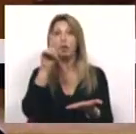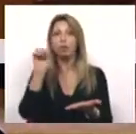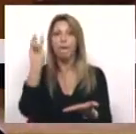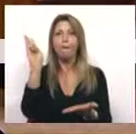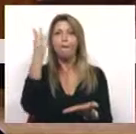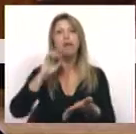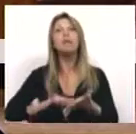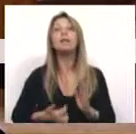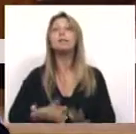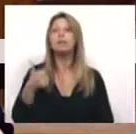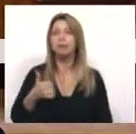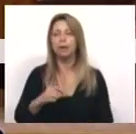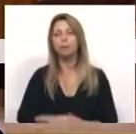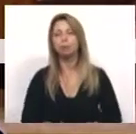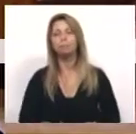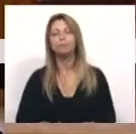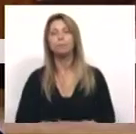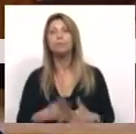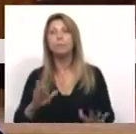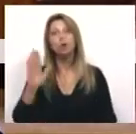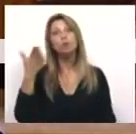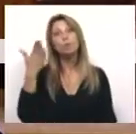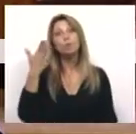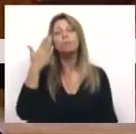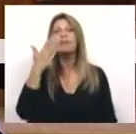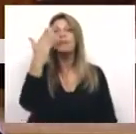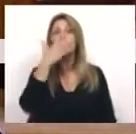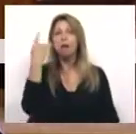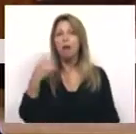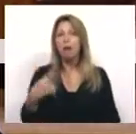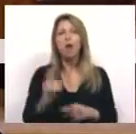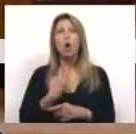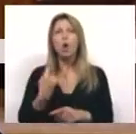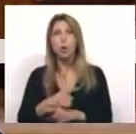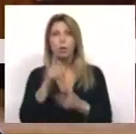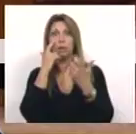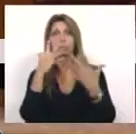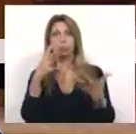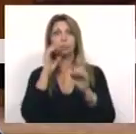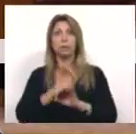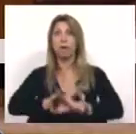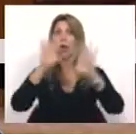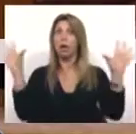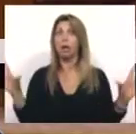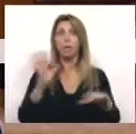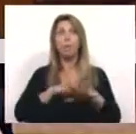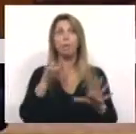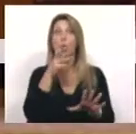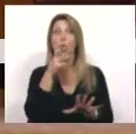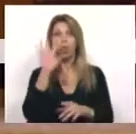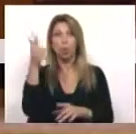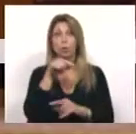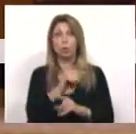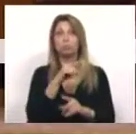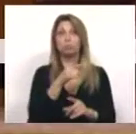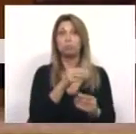essenciais. A primeira é que se há coisa que se tornou bastante evidente com a tragédia de Pedrógão Grande, foi